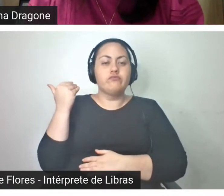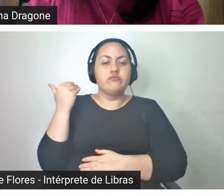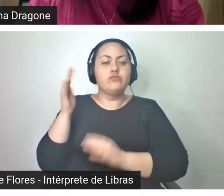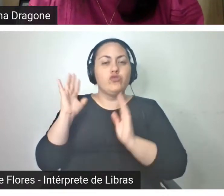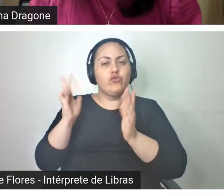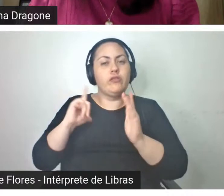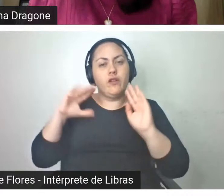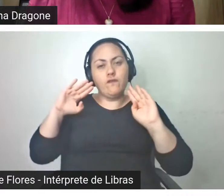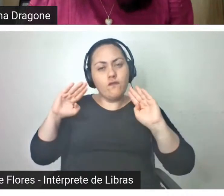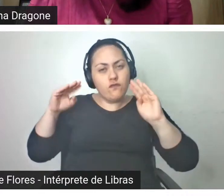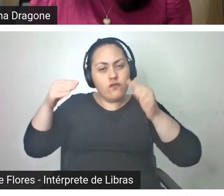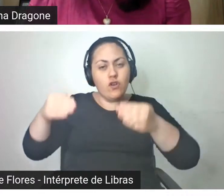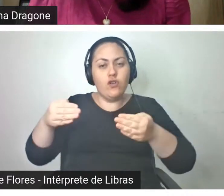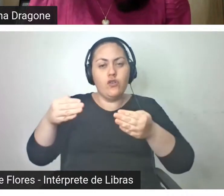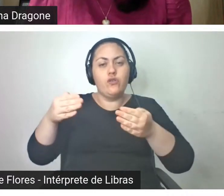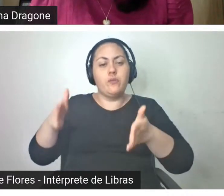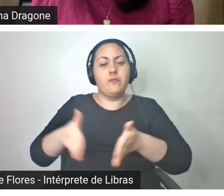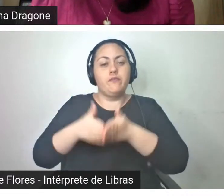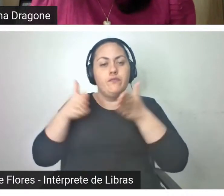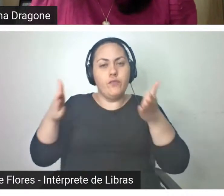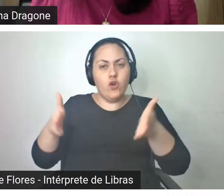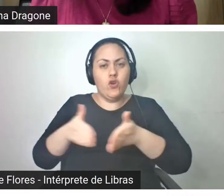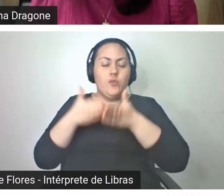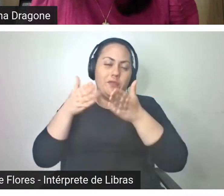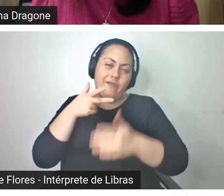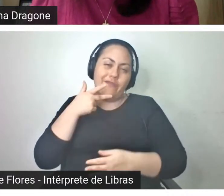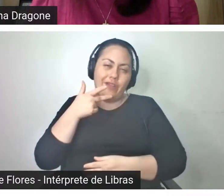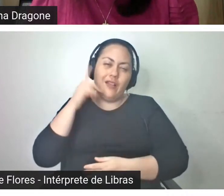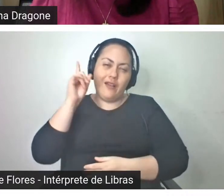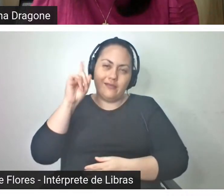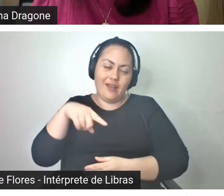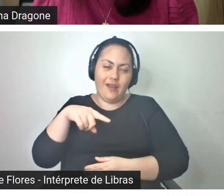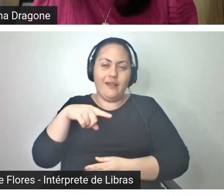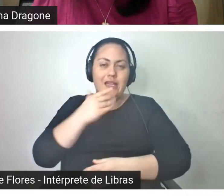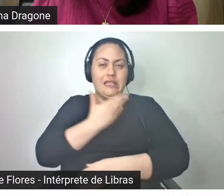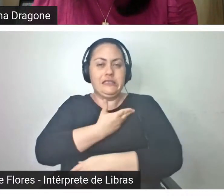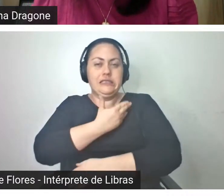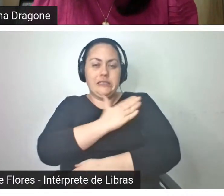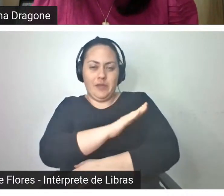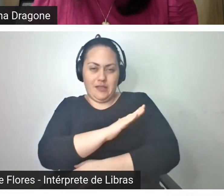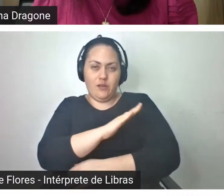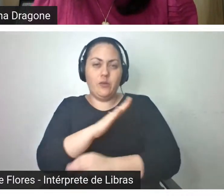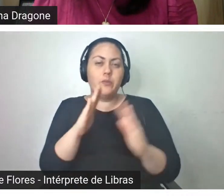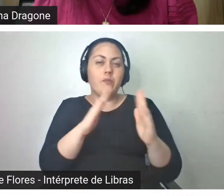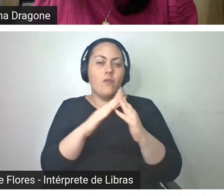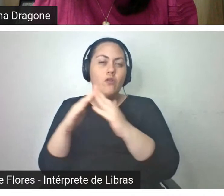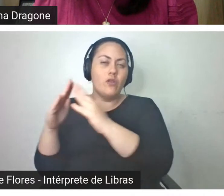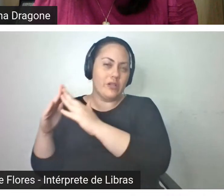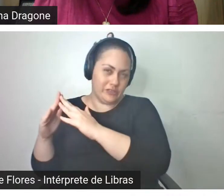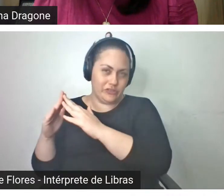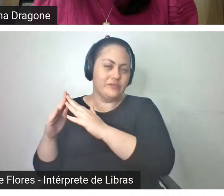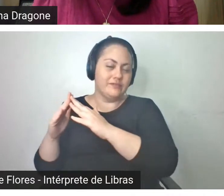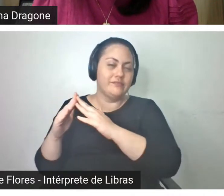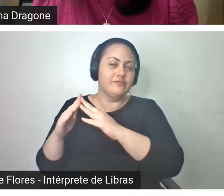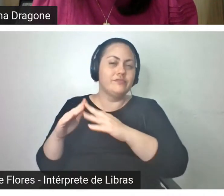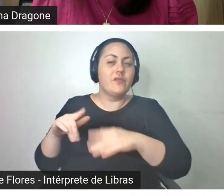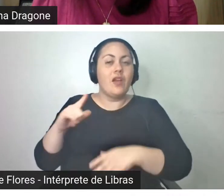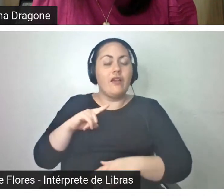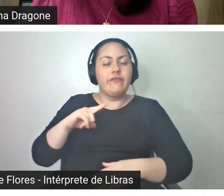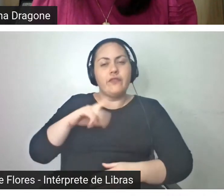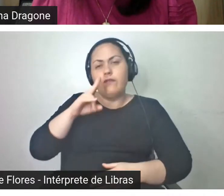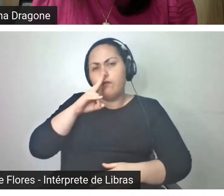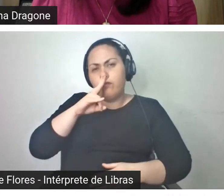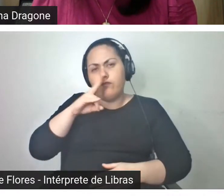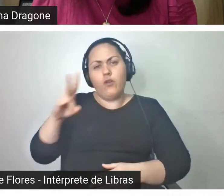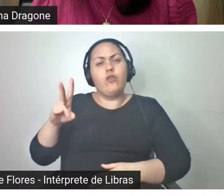concentração de pobreza muito grande, que ele chama de discriminação por moradias, né? E aí tem havido uma concentração muito grande